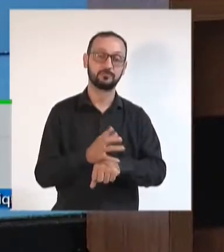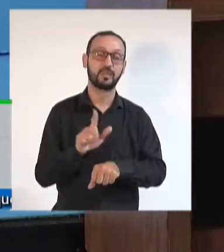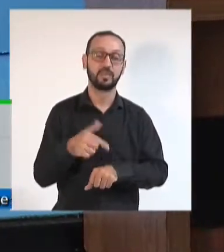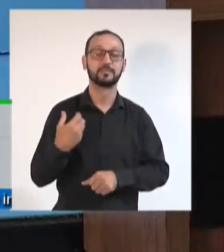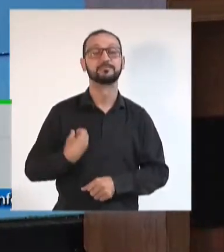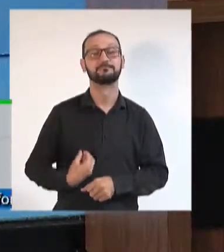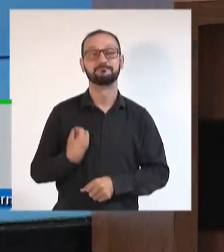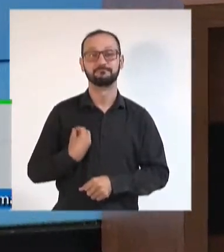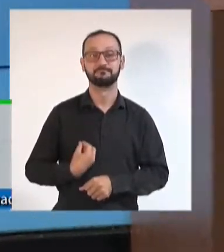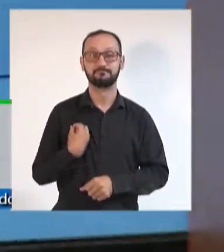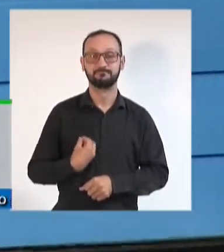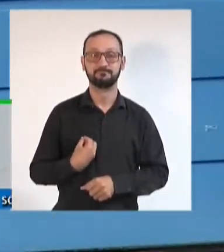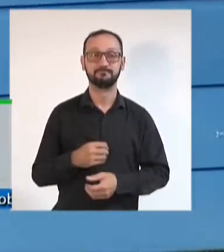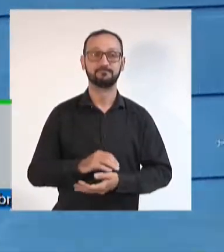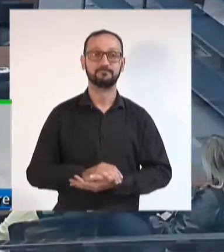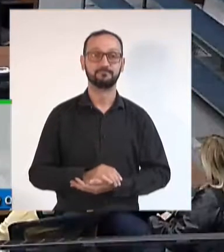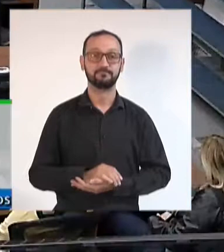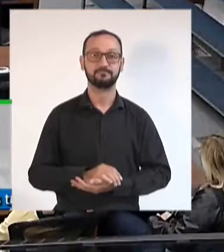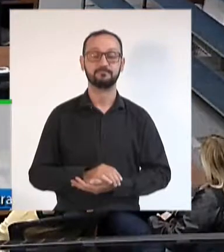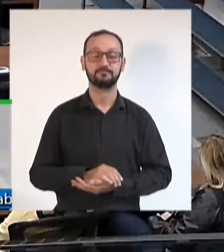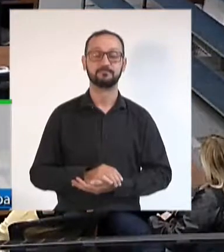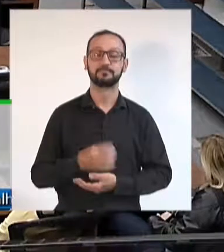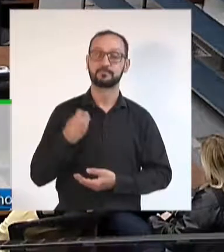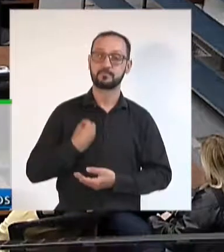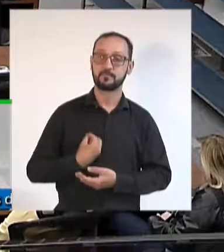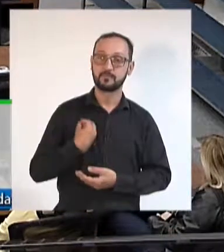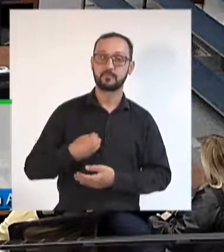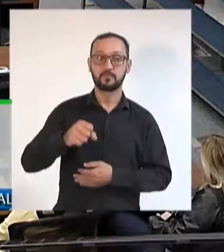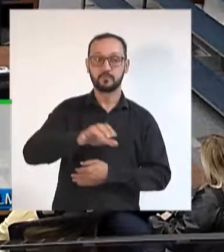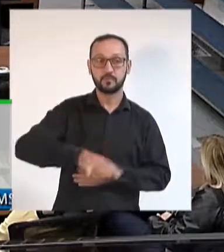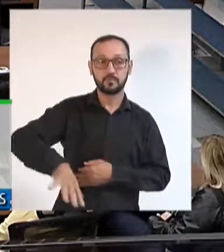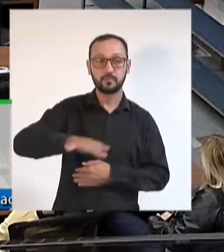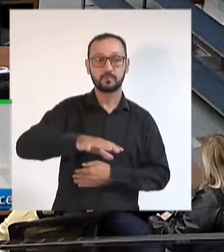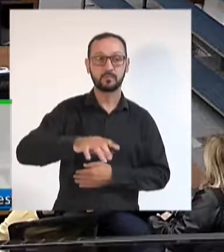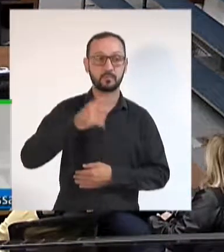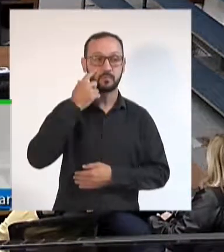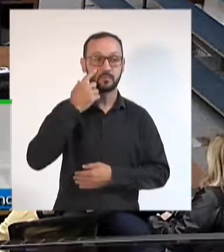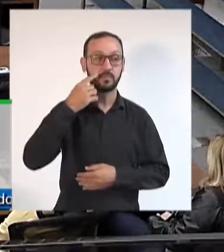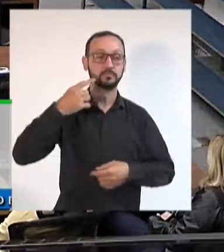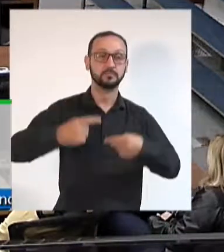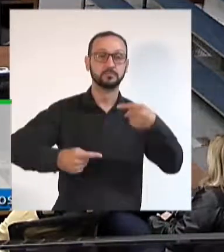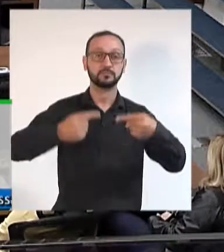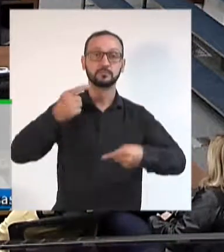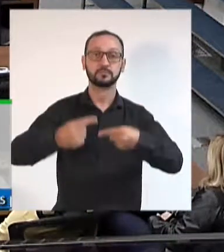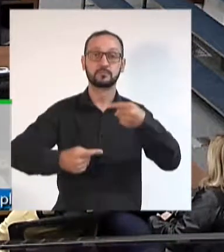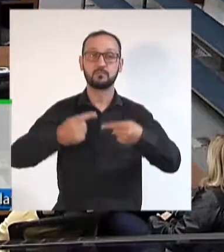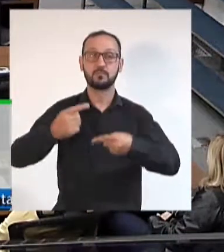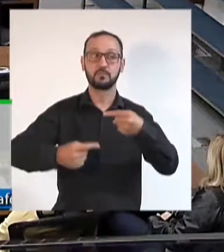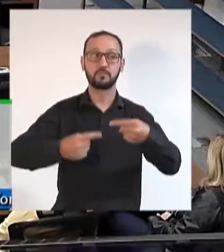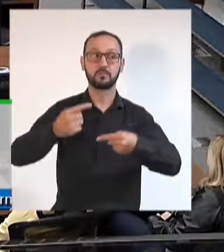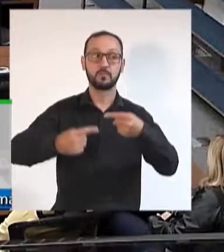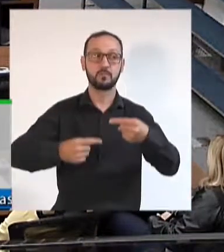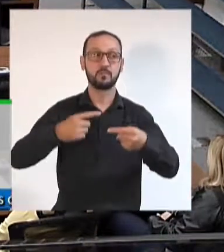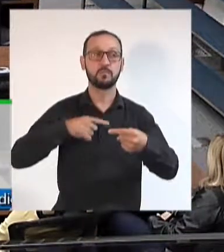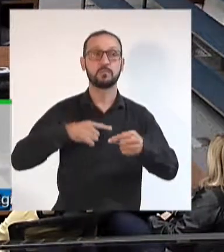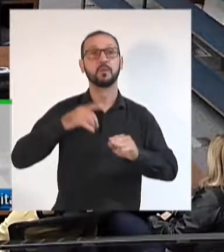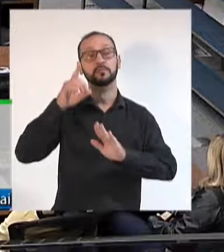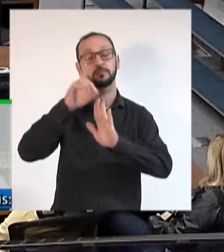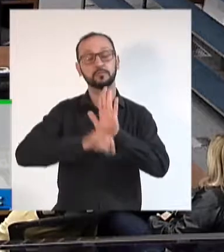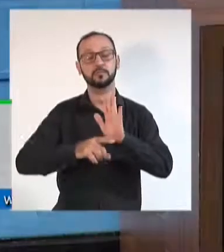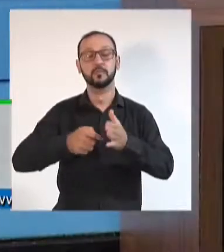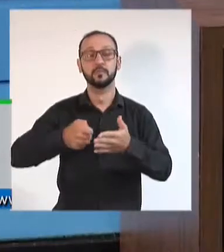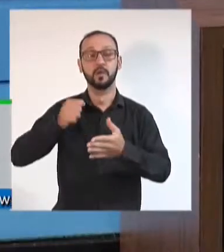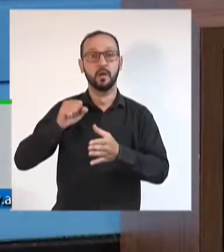Participando. Participação social é o que está em voga, e através das discussões que a gente tem visto, é um direito